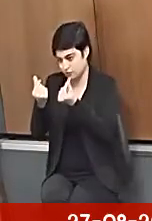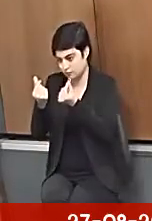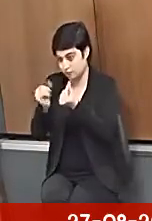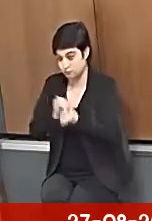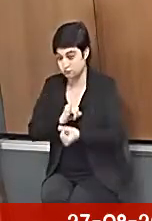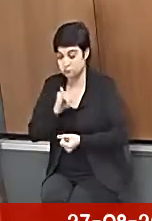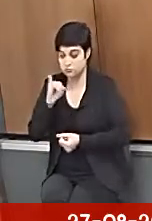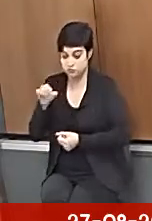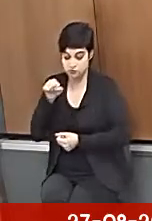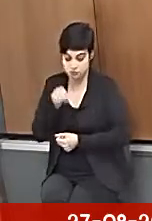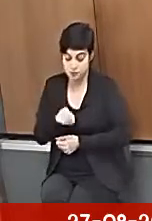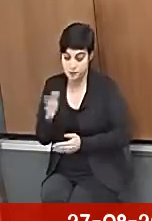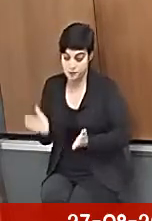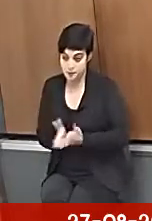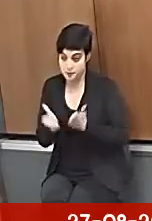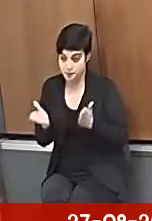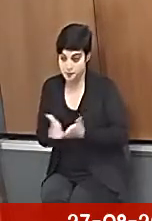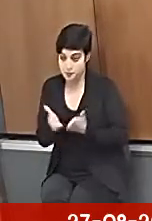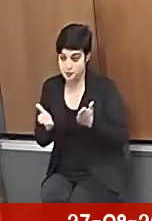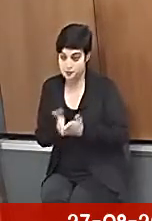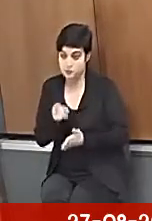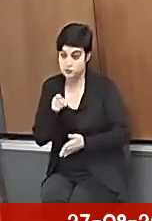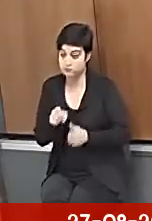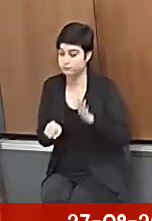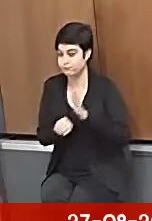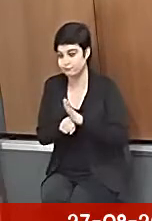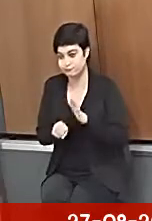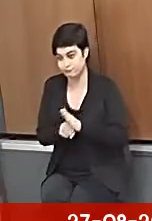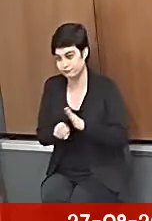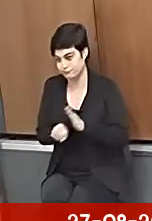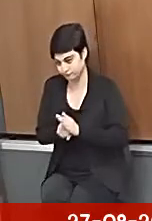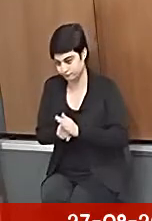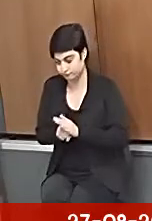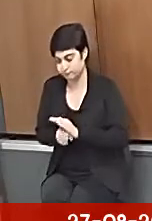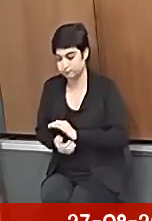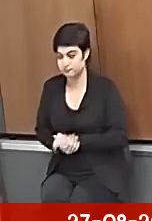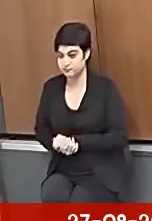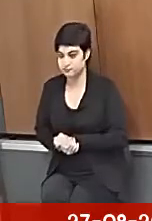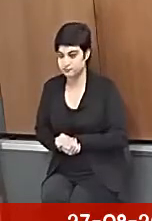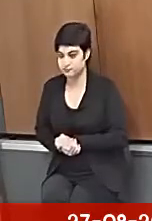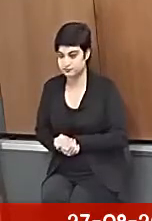tem uma vez você pode você está fudido o abraço